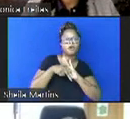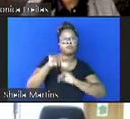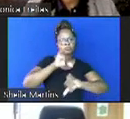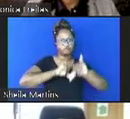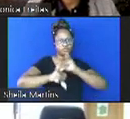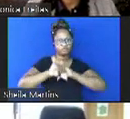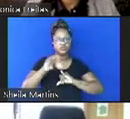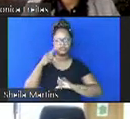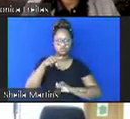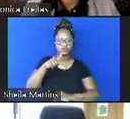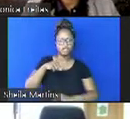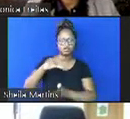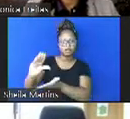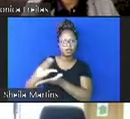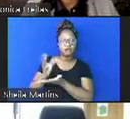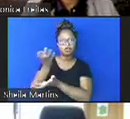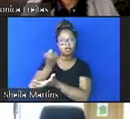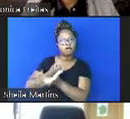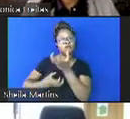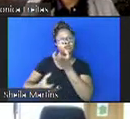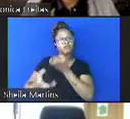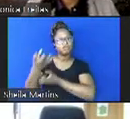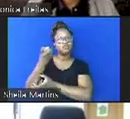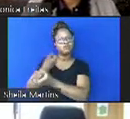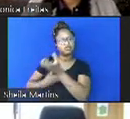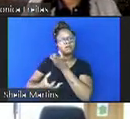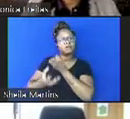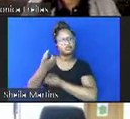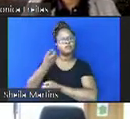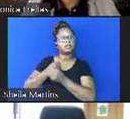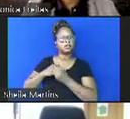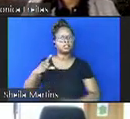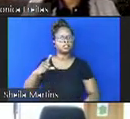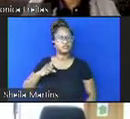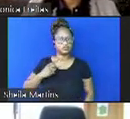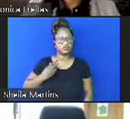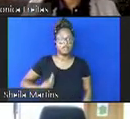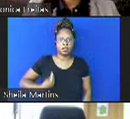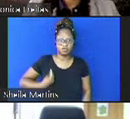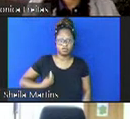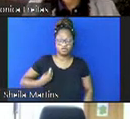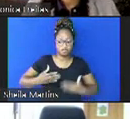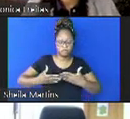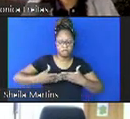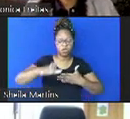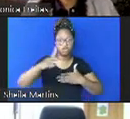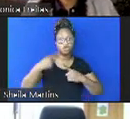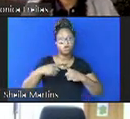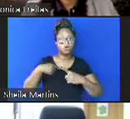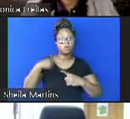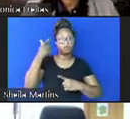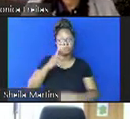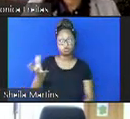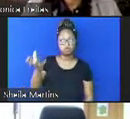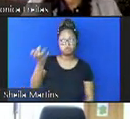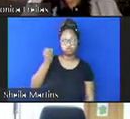recebe alguns outros auxílios ao longo da sua vida, né? Porque uma vez que você é humboldtiano, você é sempre